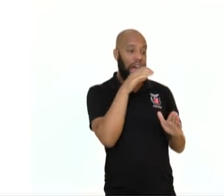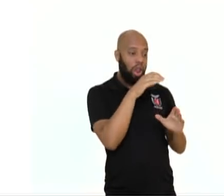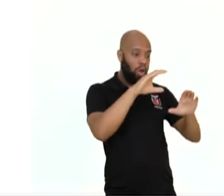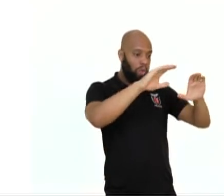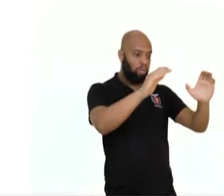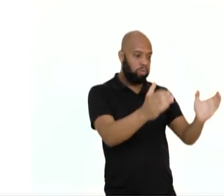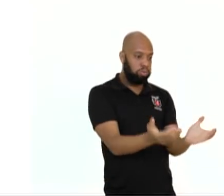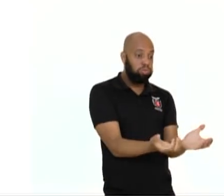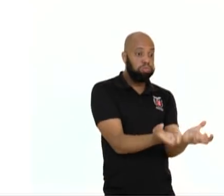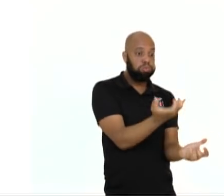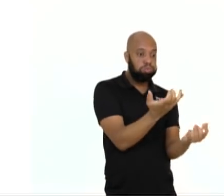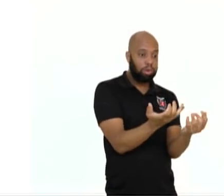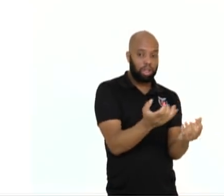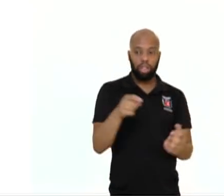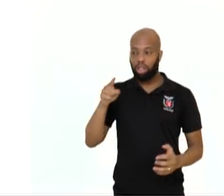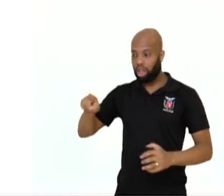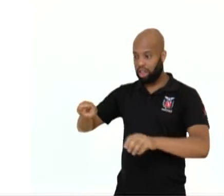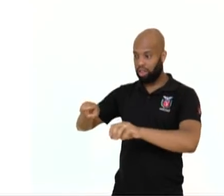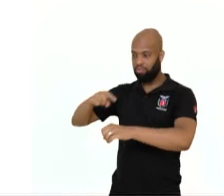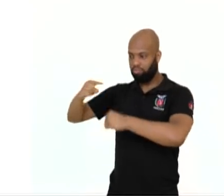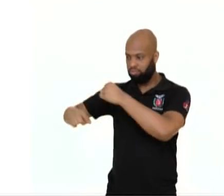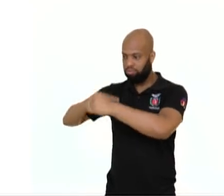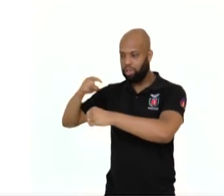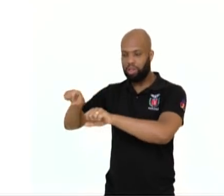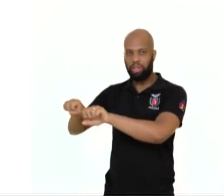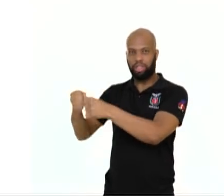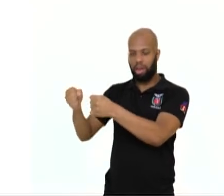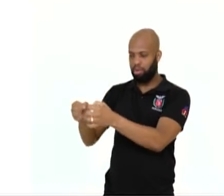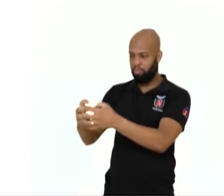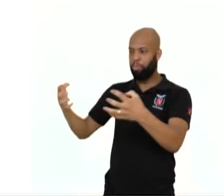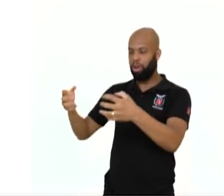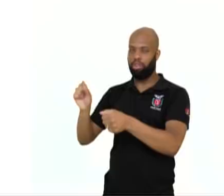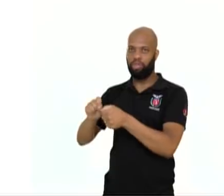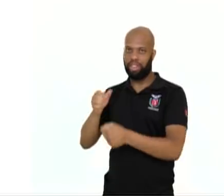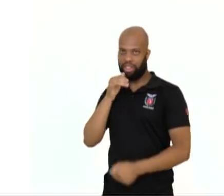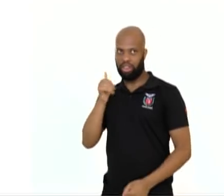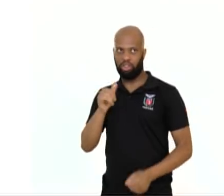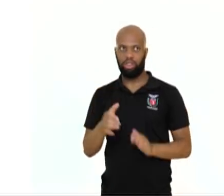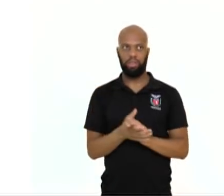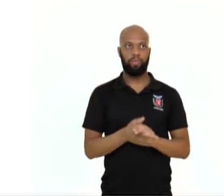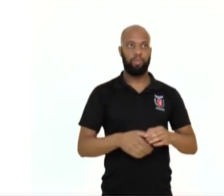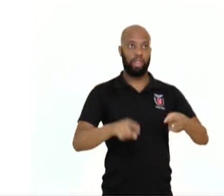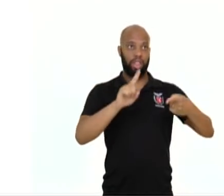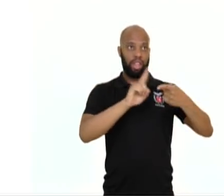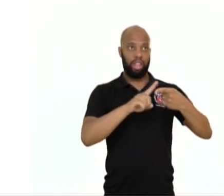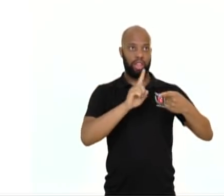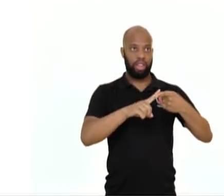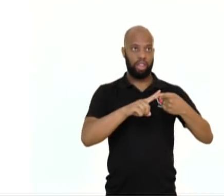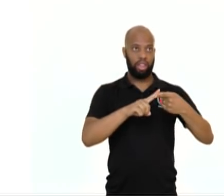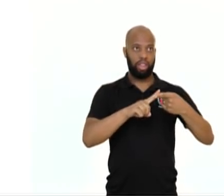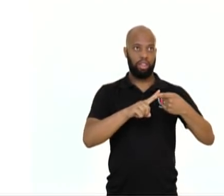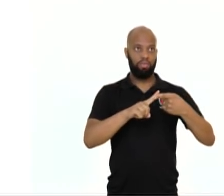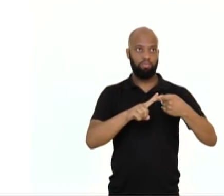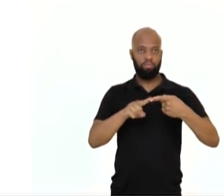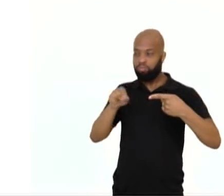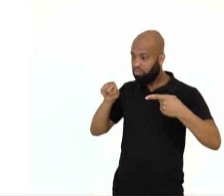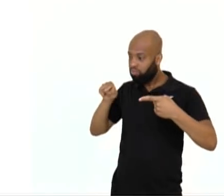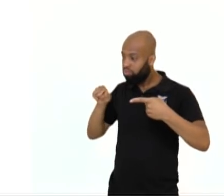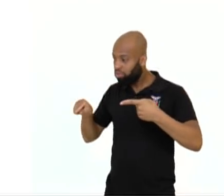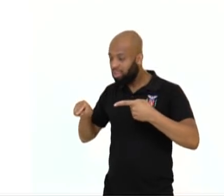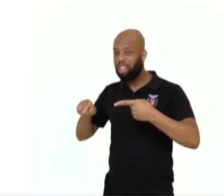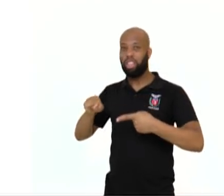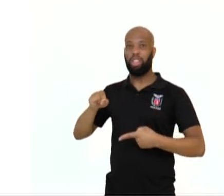dizer: letra A, a usina nuclear é mais poluente? Letra B, a usina termoelétrica é preferível para o meio